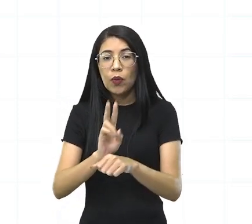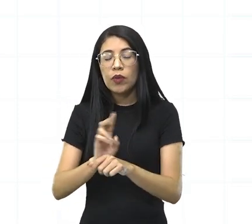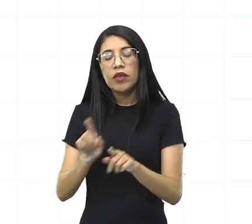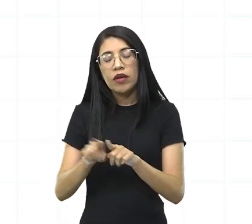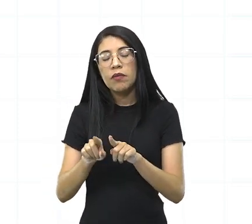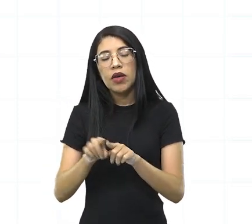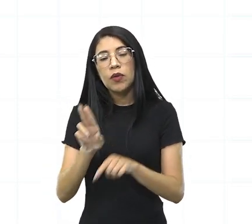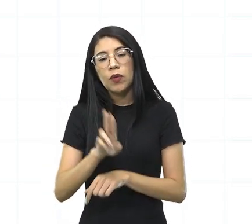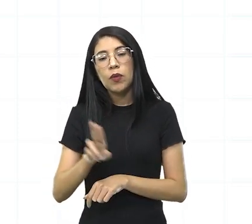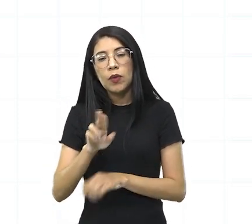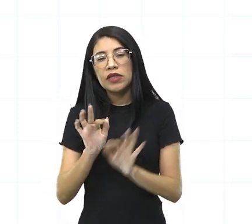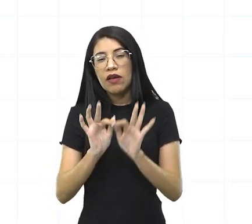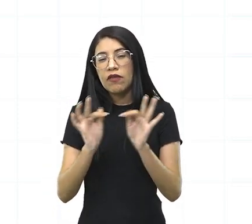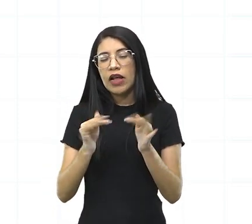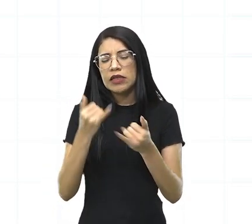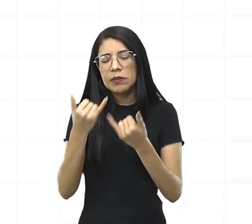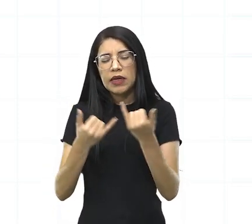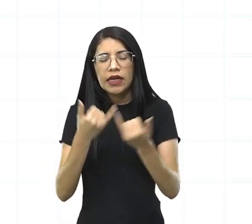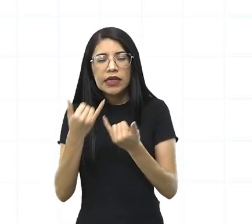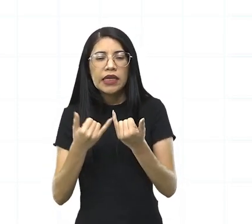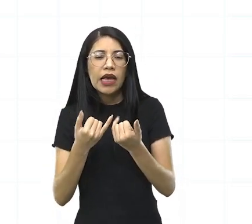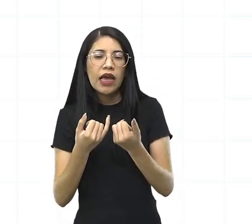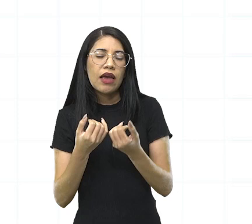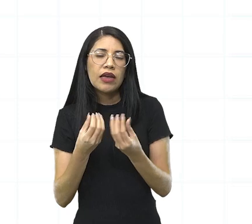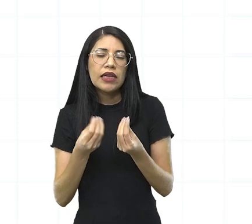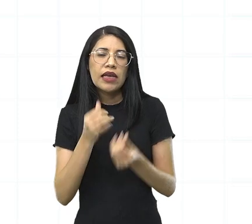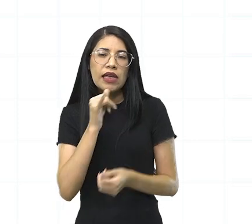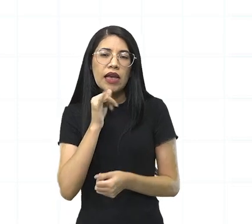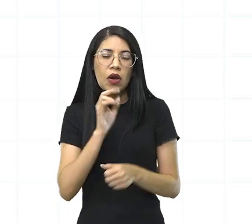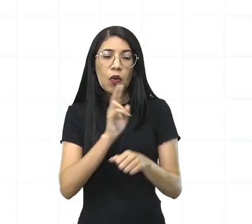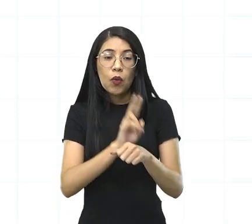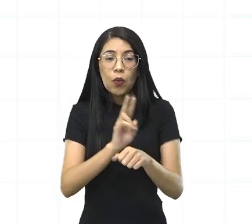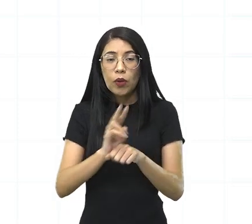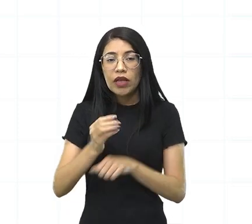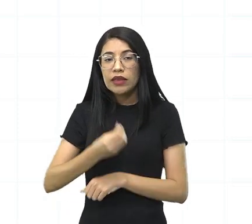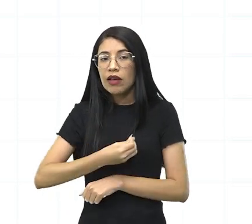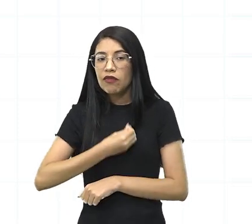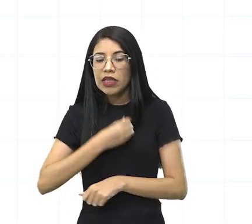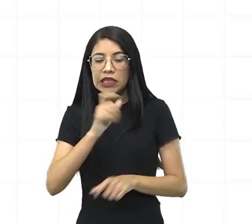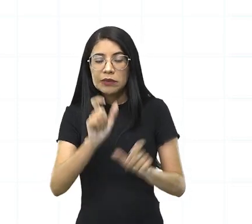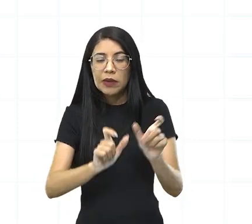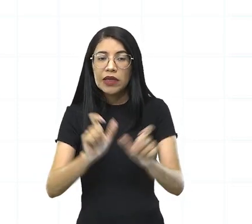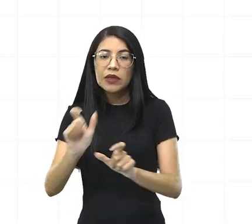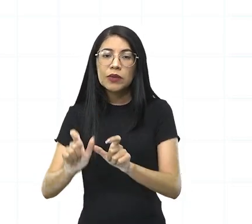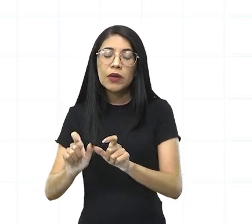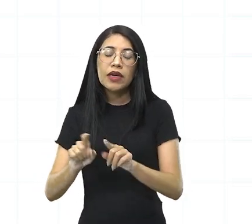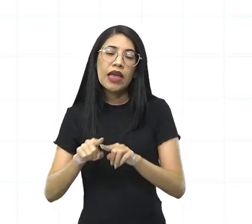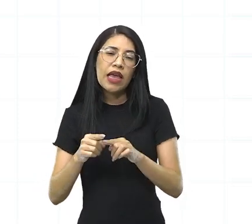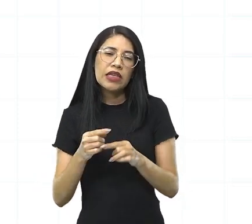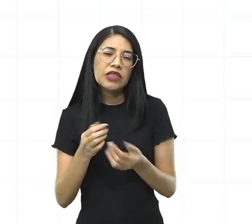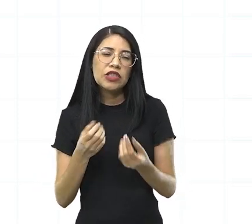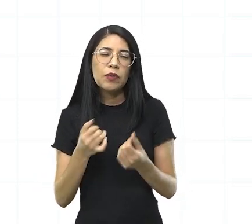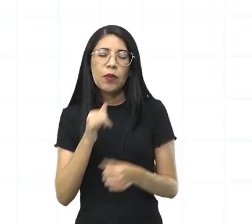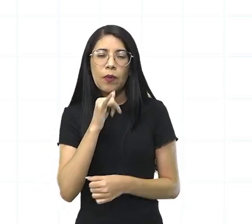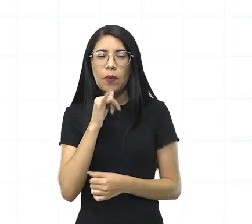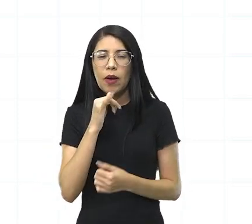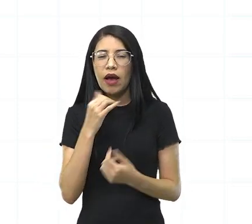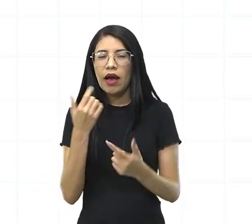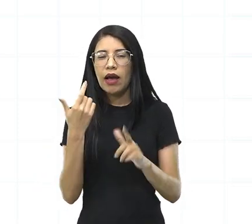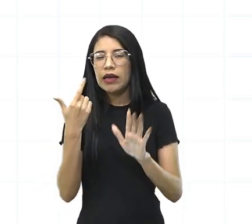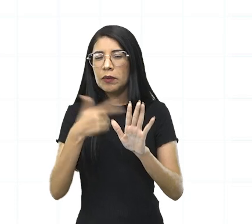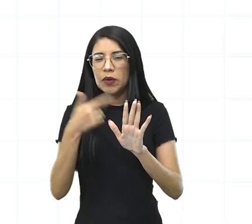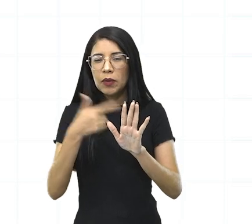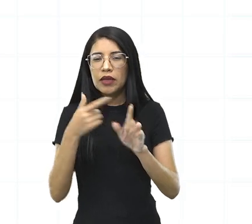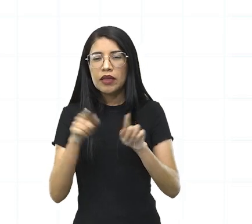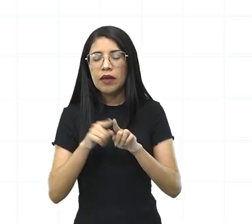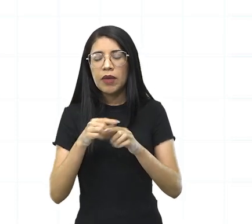utiliza, né, essa brincadeira de você cuidar da vida do outro. faz até um paralelo aí, né, de vamos